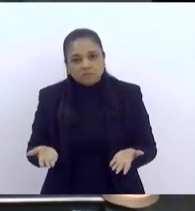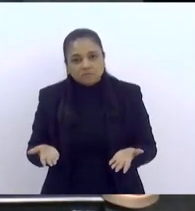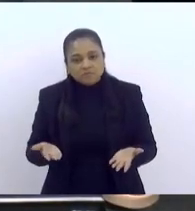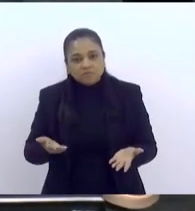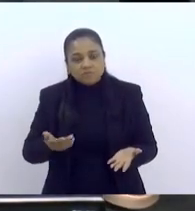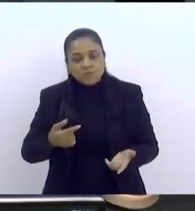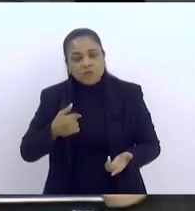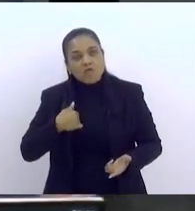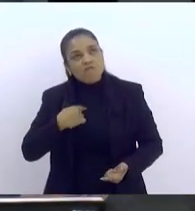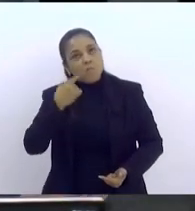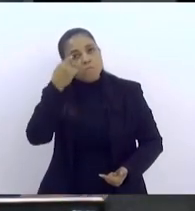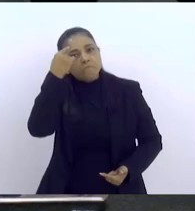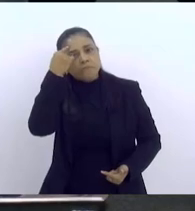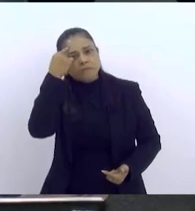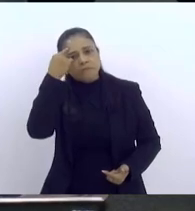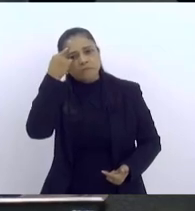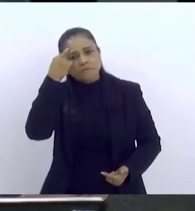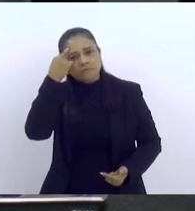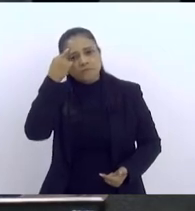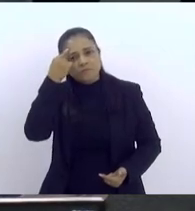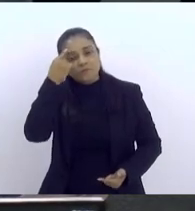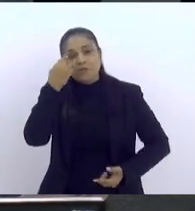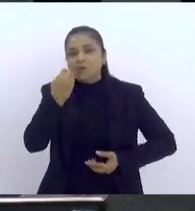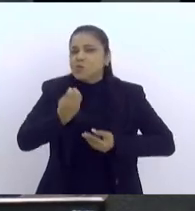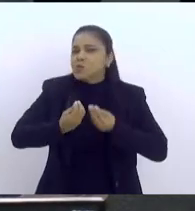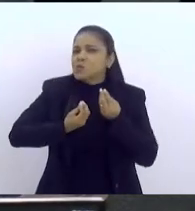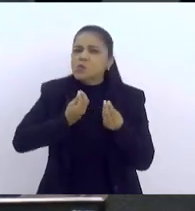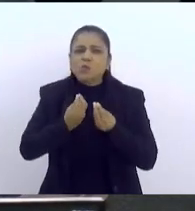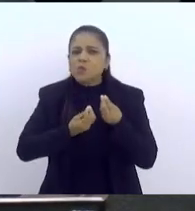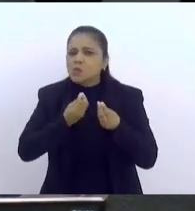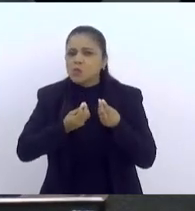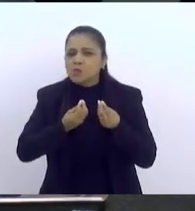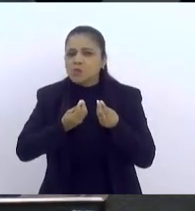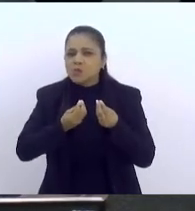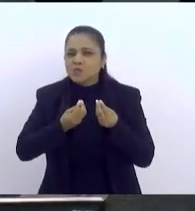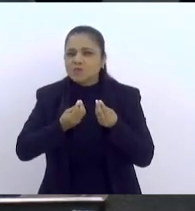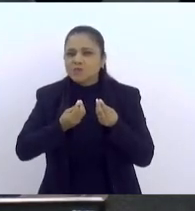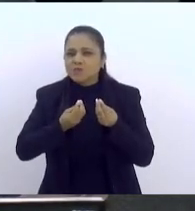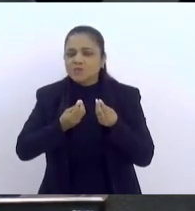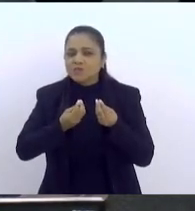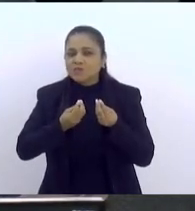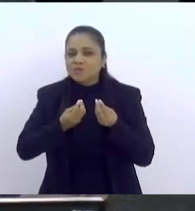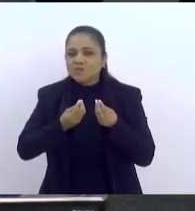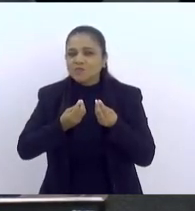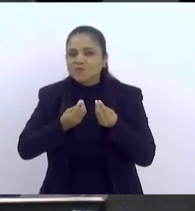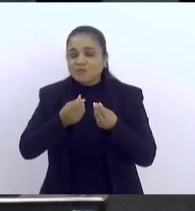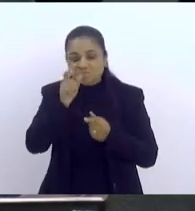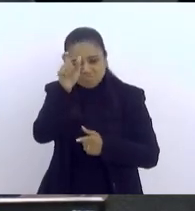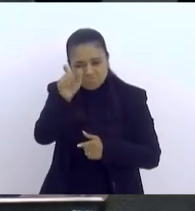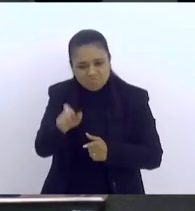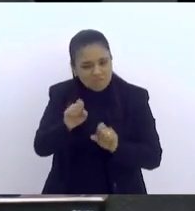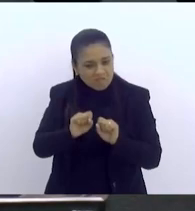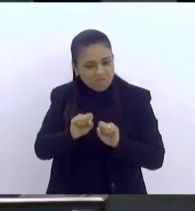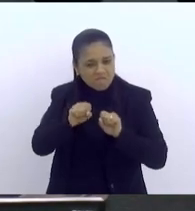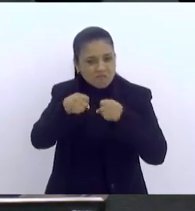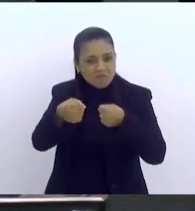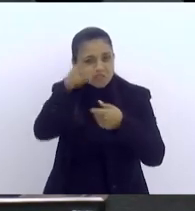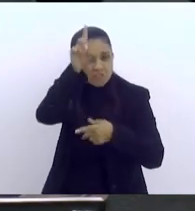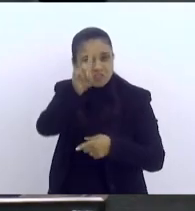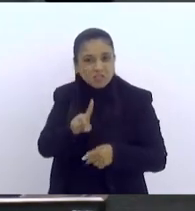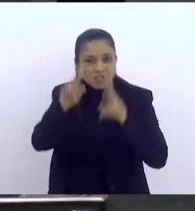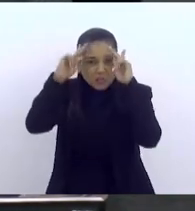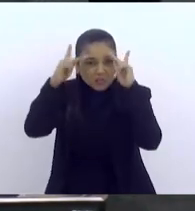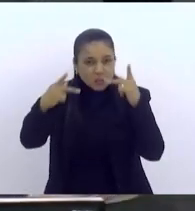eu fico pensando, como que aqueles que se dizem defensores dos direitos